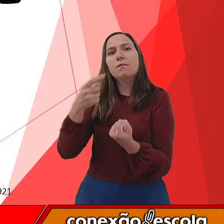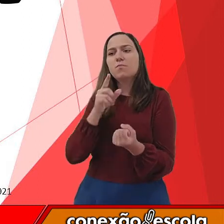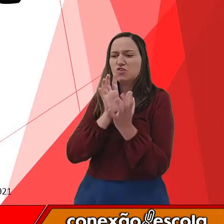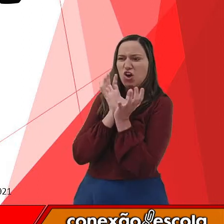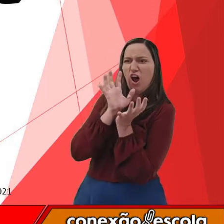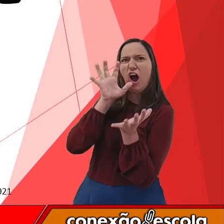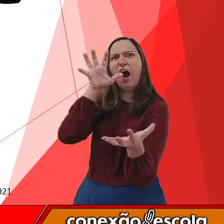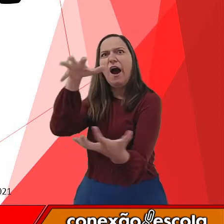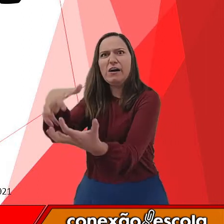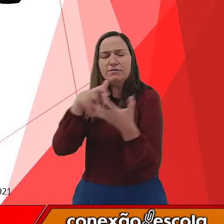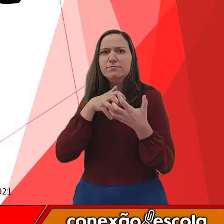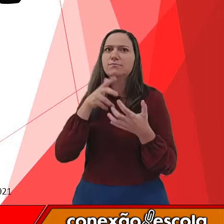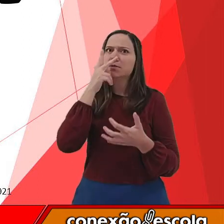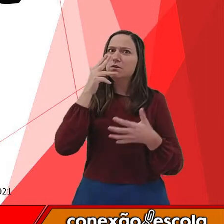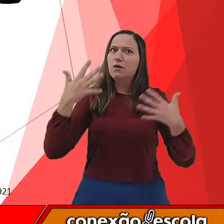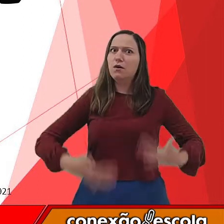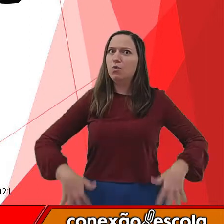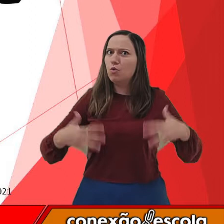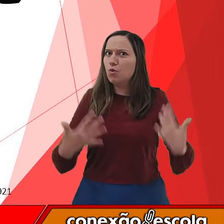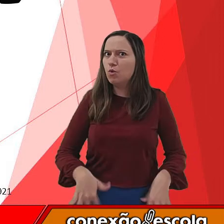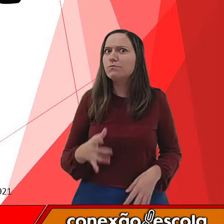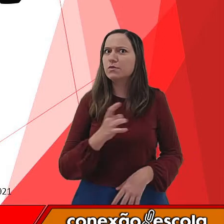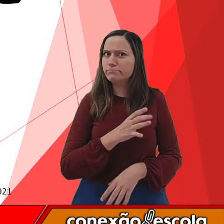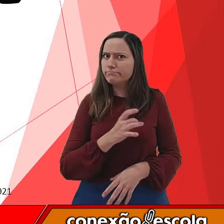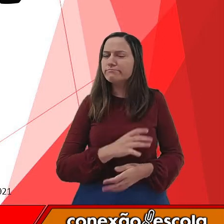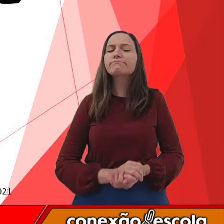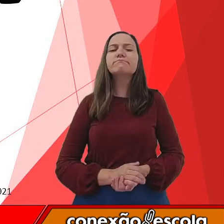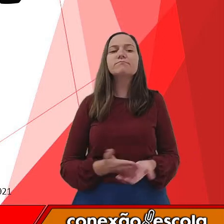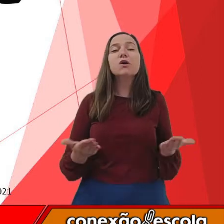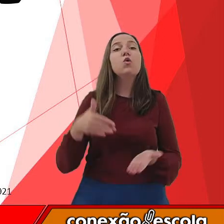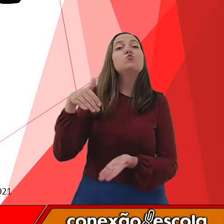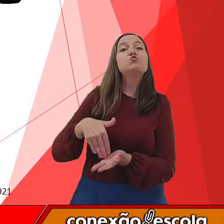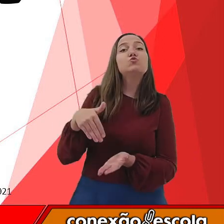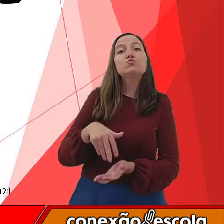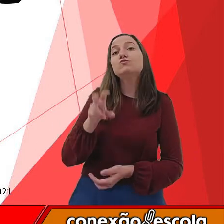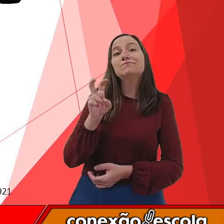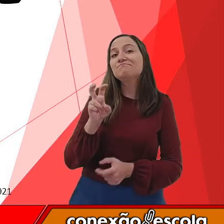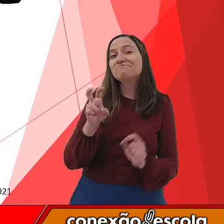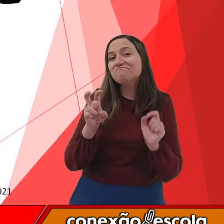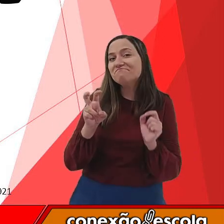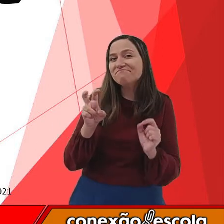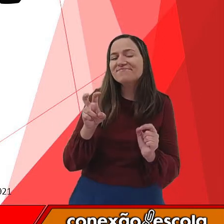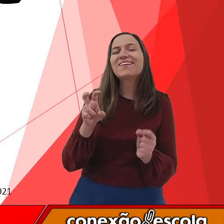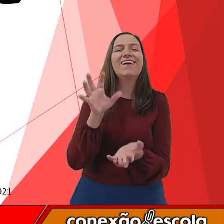Que assustador! E para finalizar, vamos ver o número 5, que é o